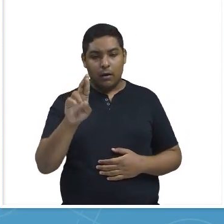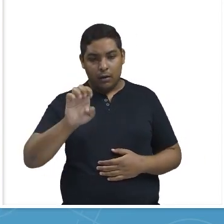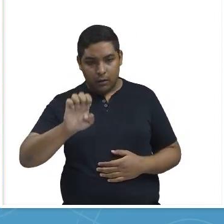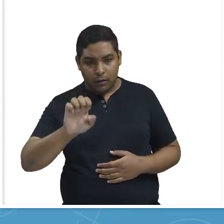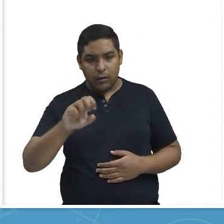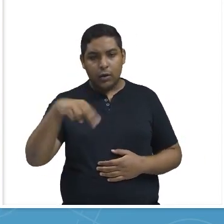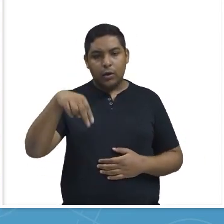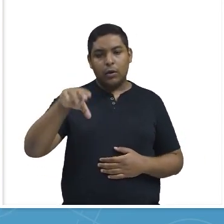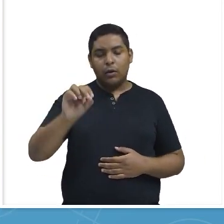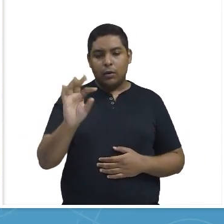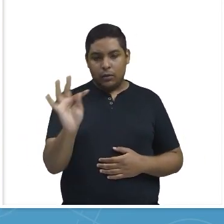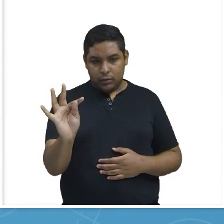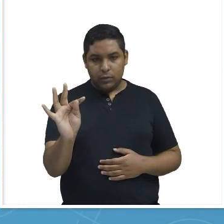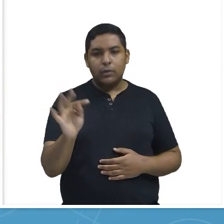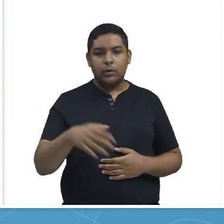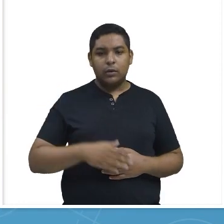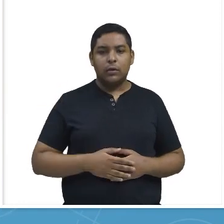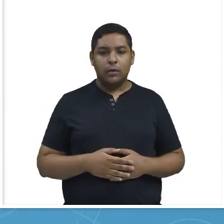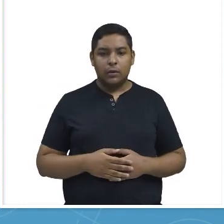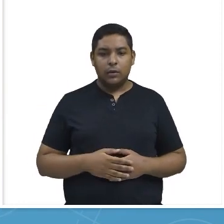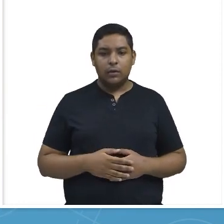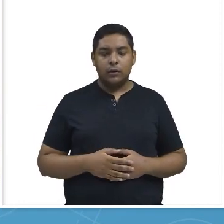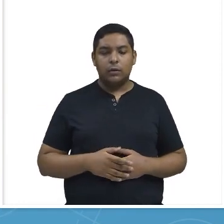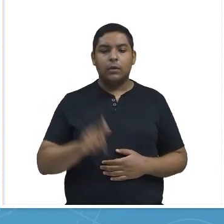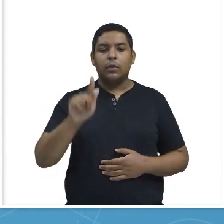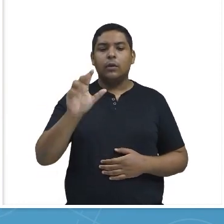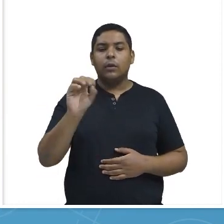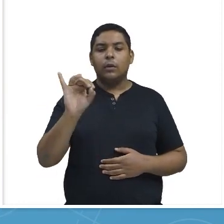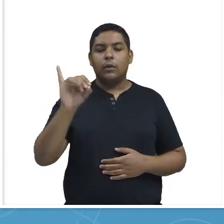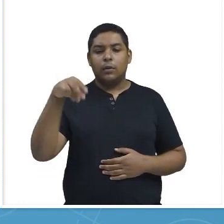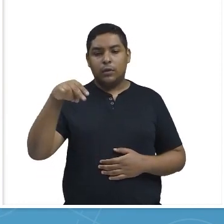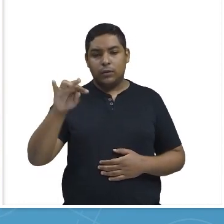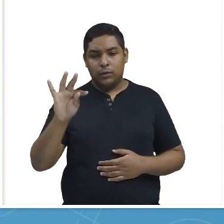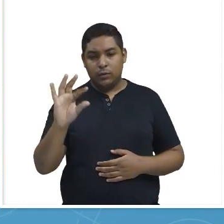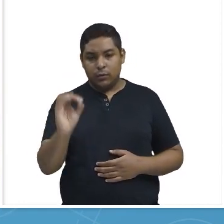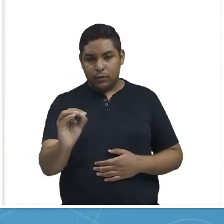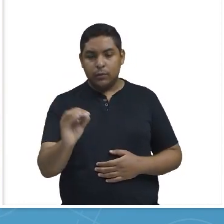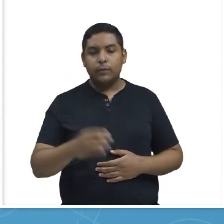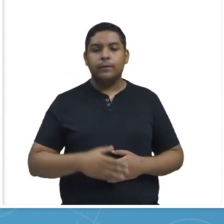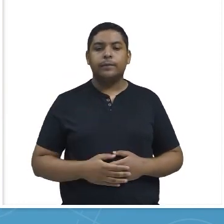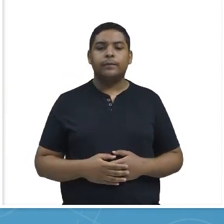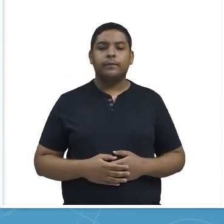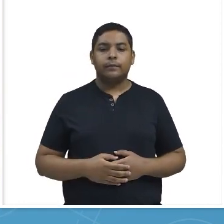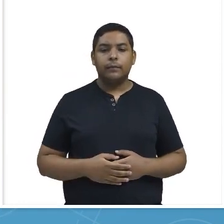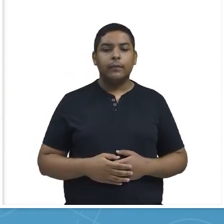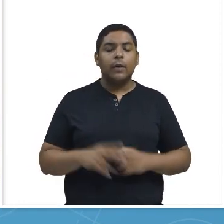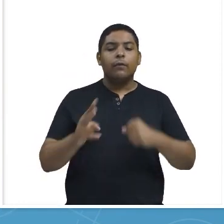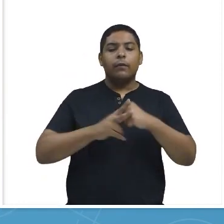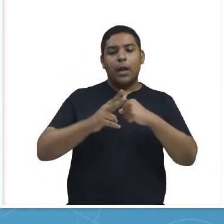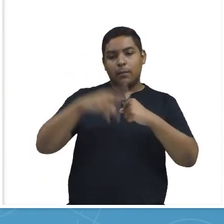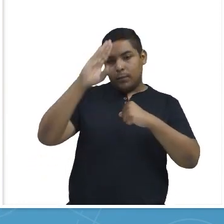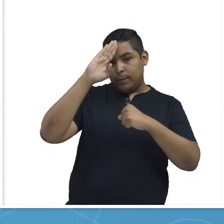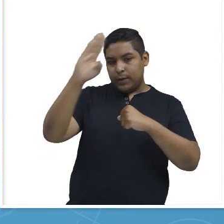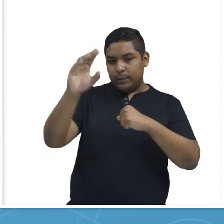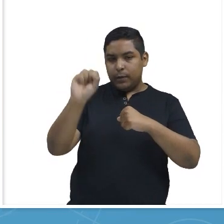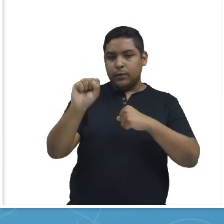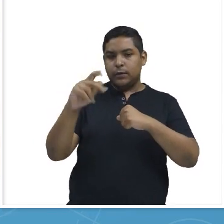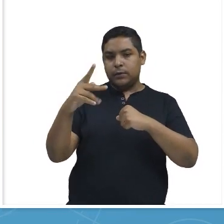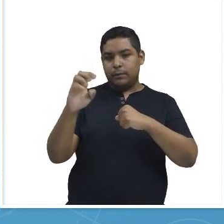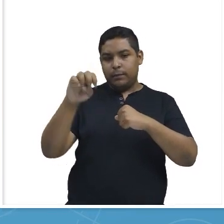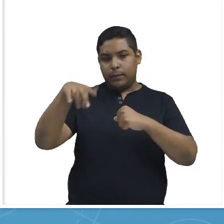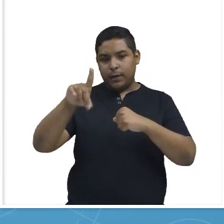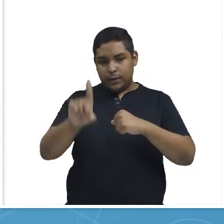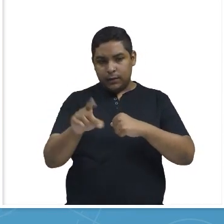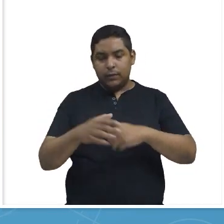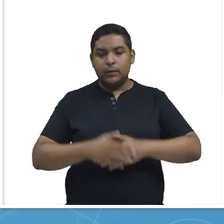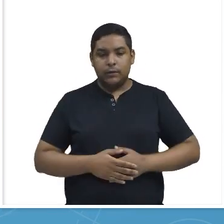não é? Certo? Seguido do not. Going to. Depois quem vem? Verbo principal. Spend our vacation